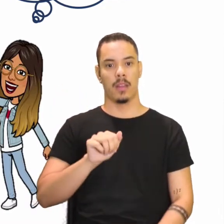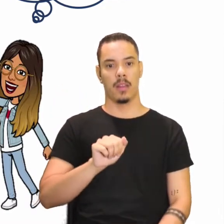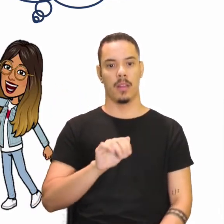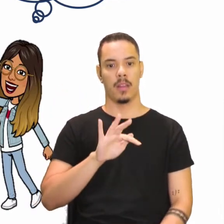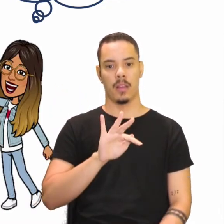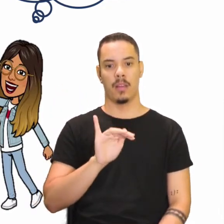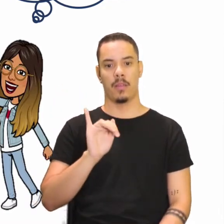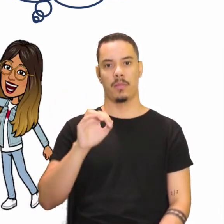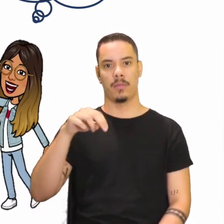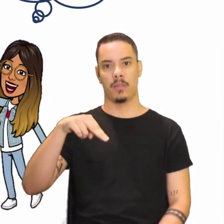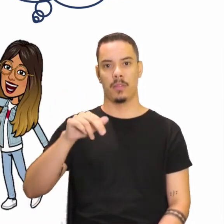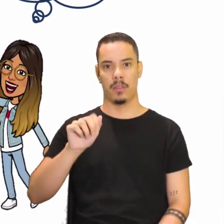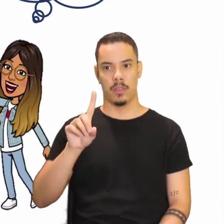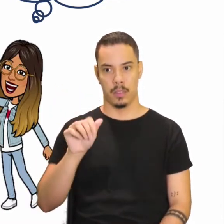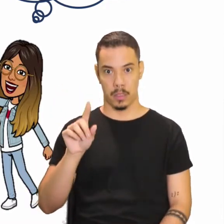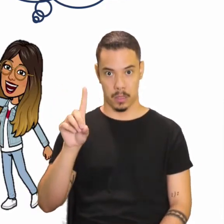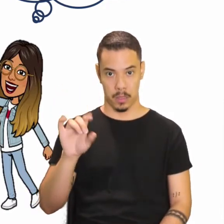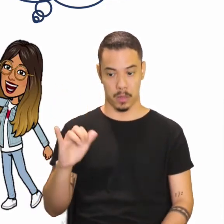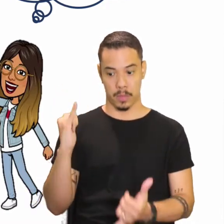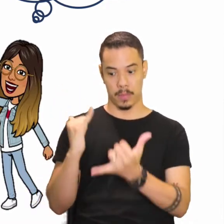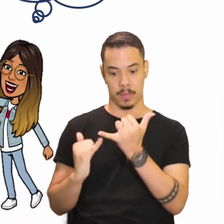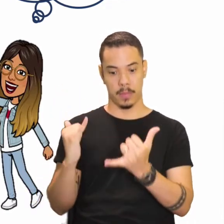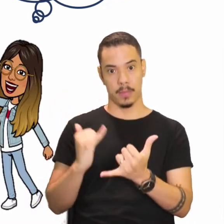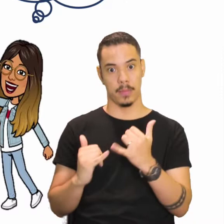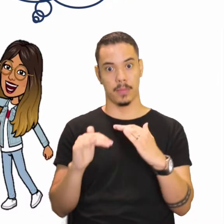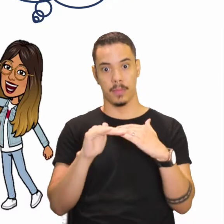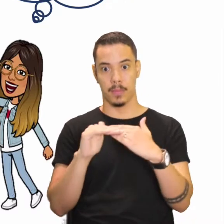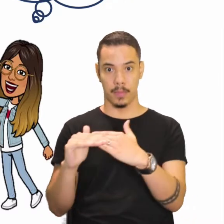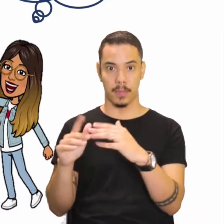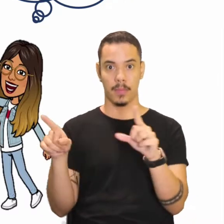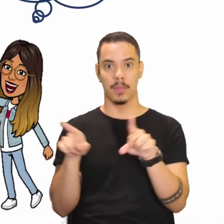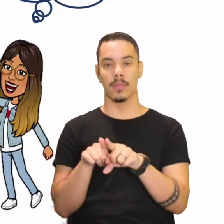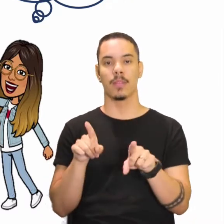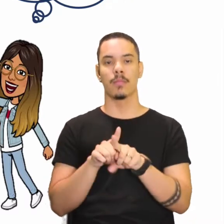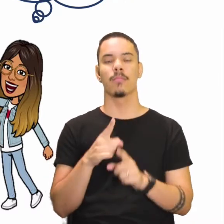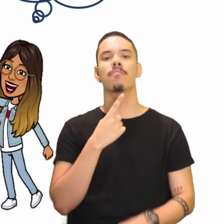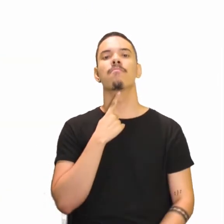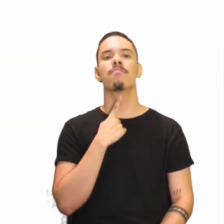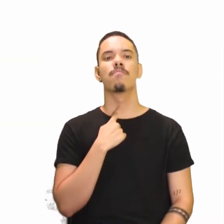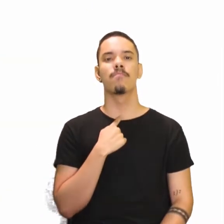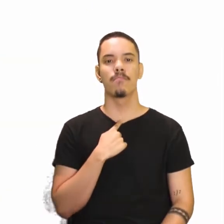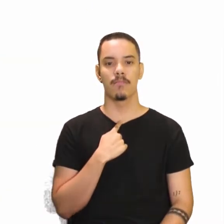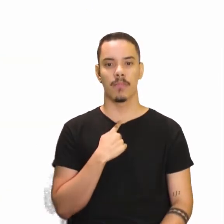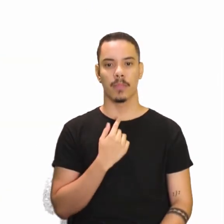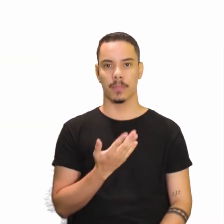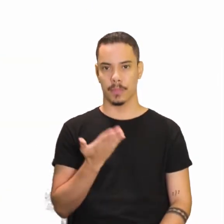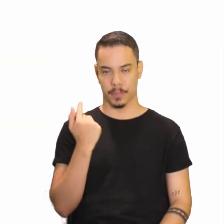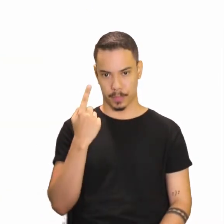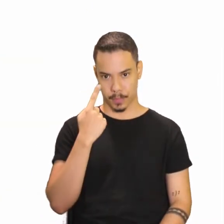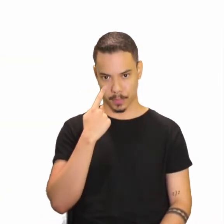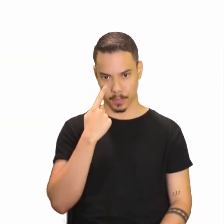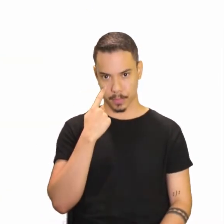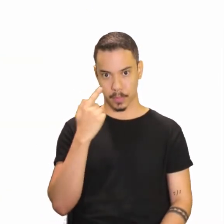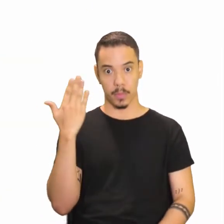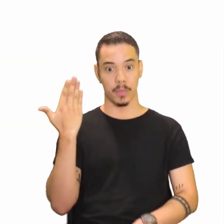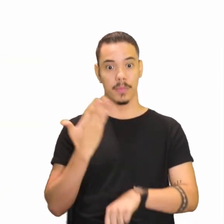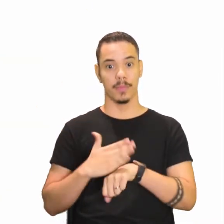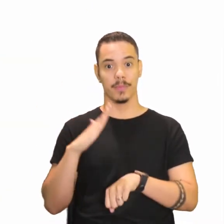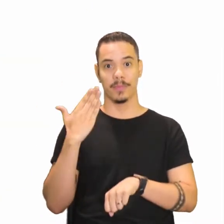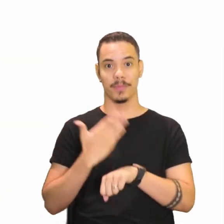de semelhança, de igualdade e também de desejo. Vamos lá?